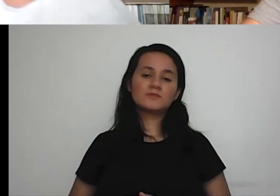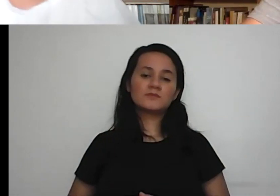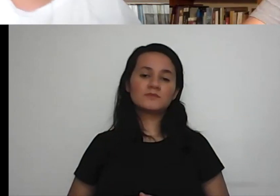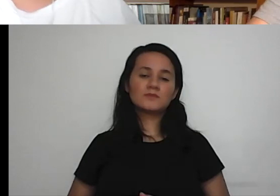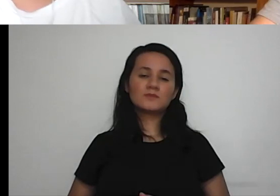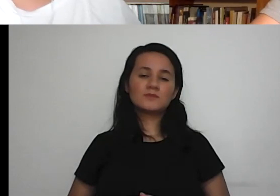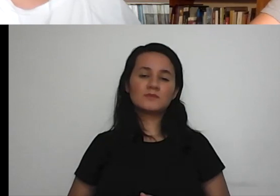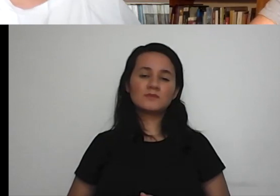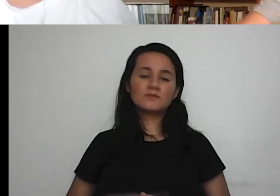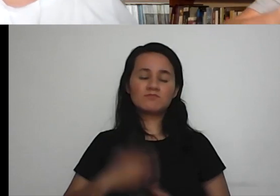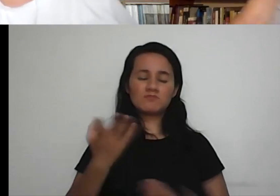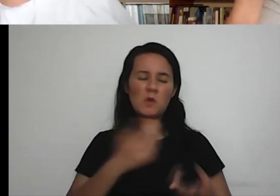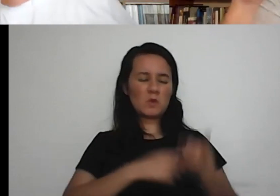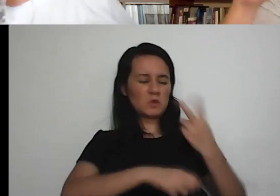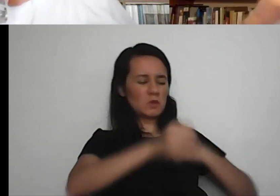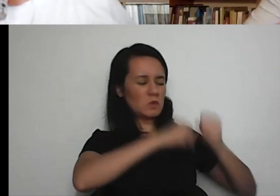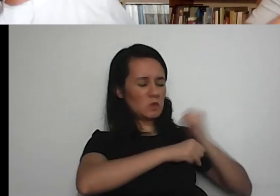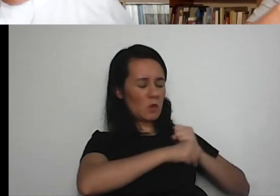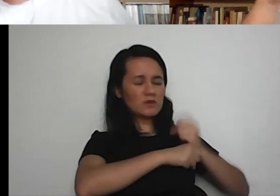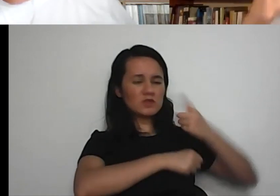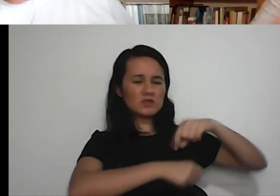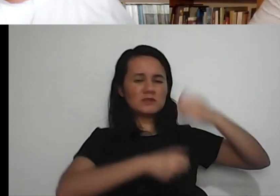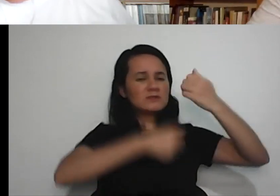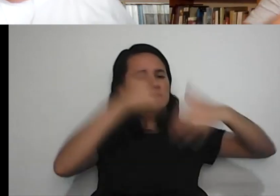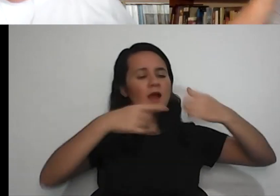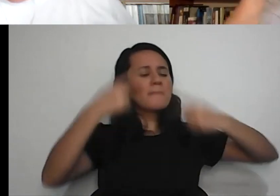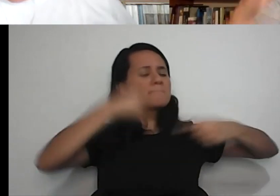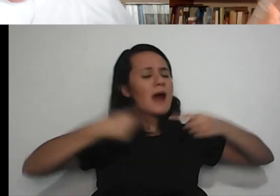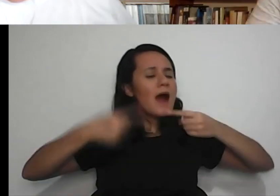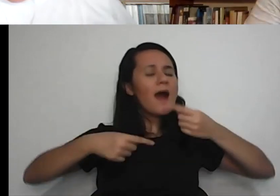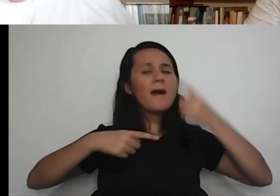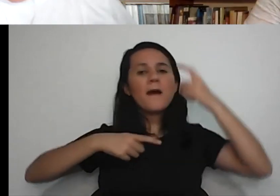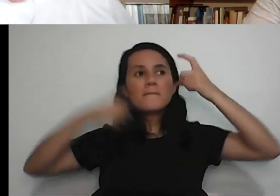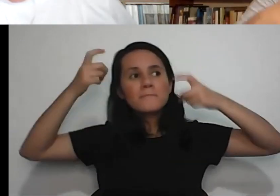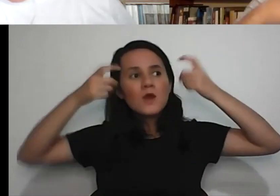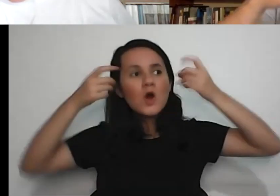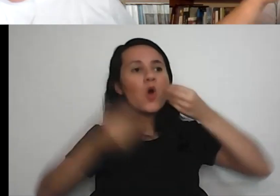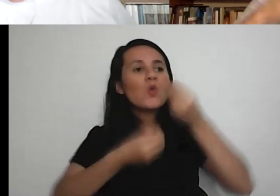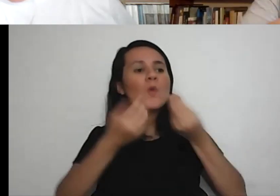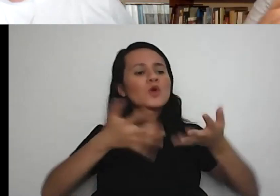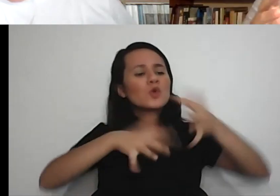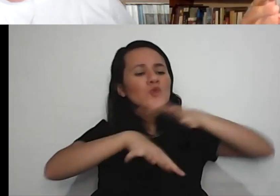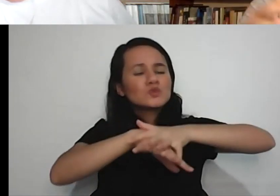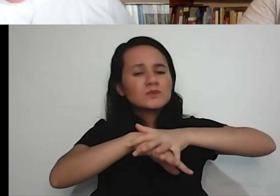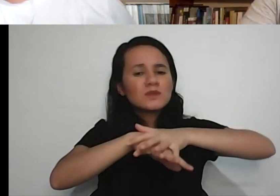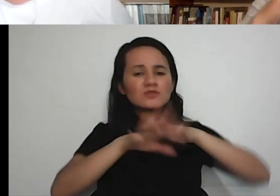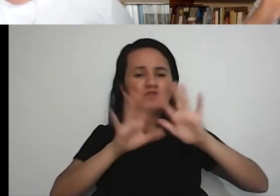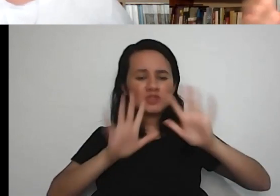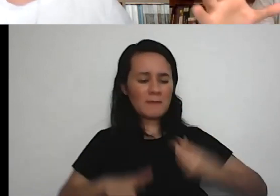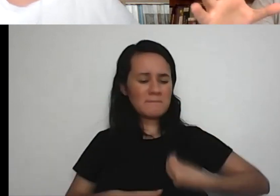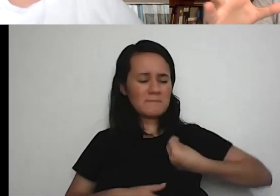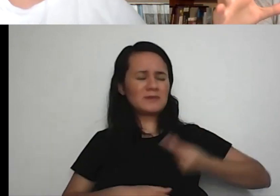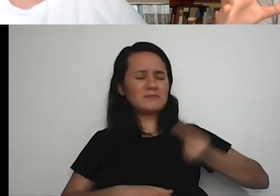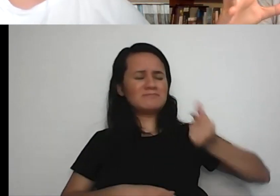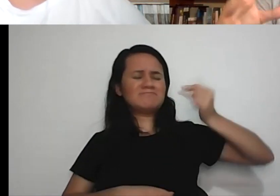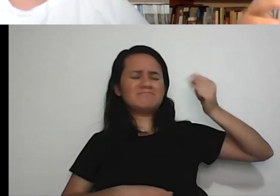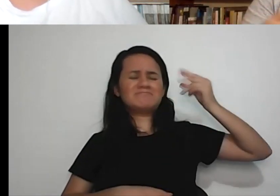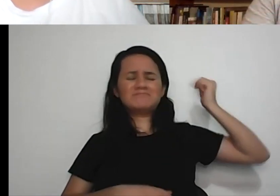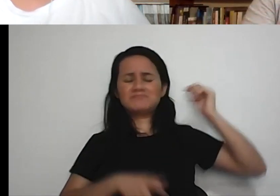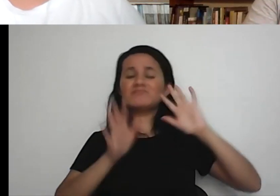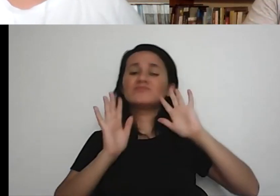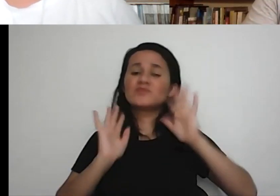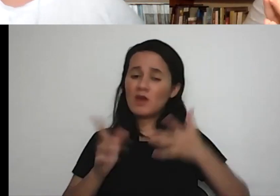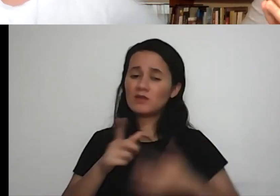que 2 anos atrás, tudo isso que a gente está falando, esses debates, essas preocupações de inclusão, eles já estão presentes há muito tempo.